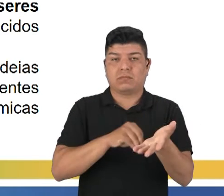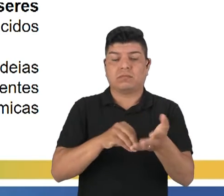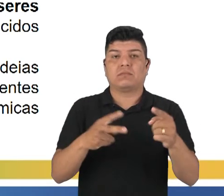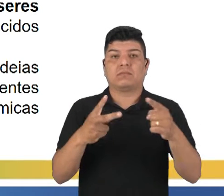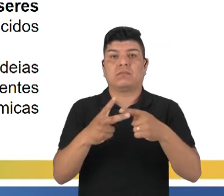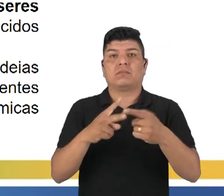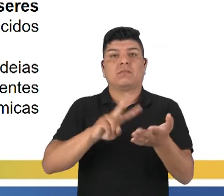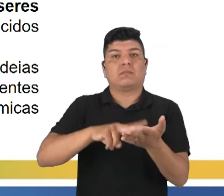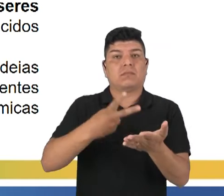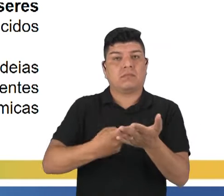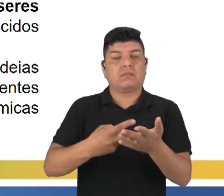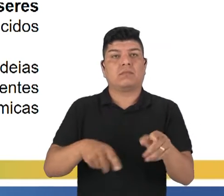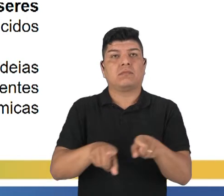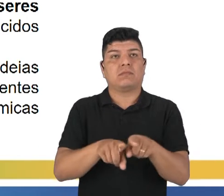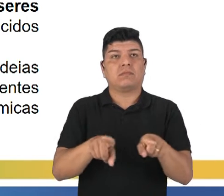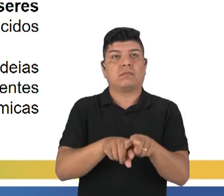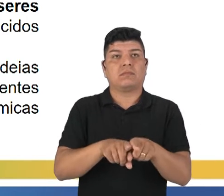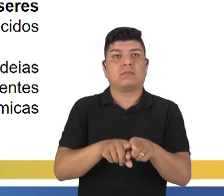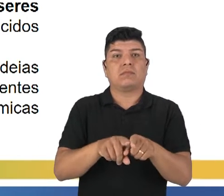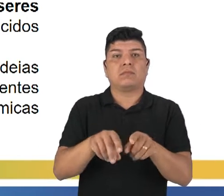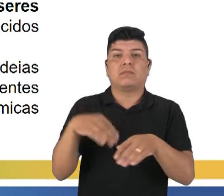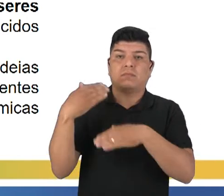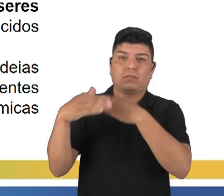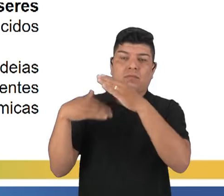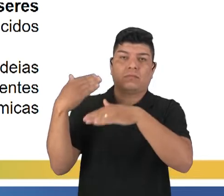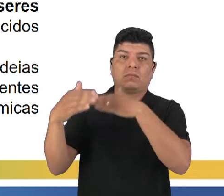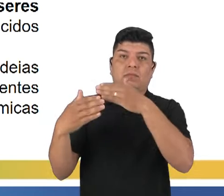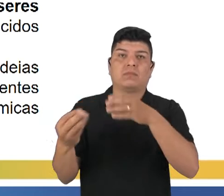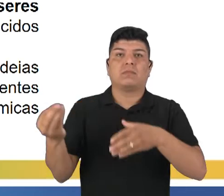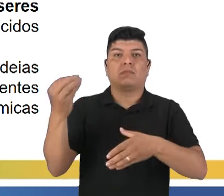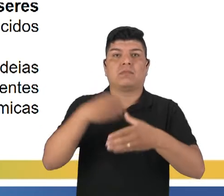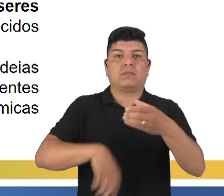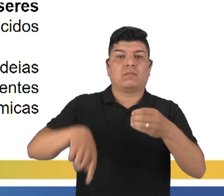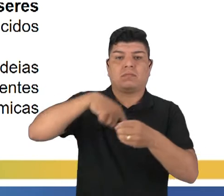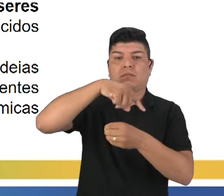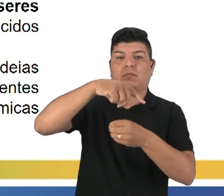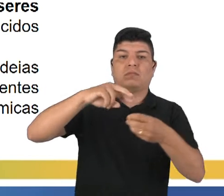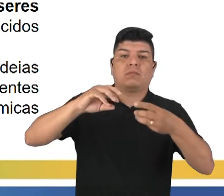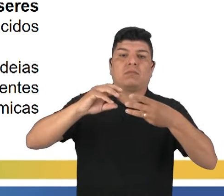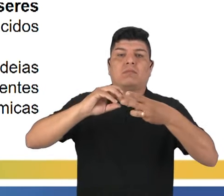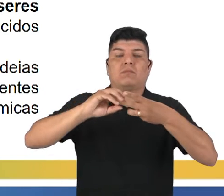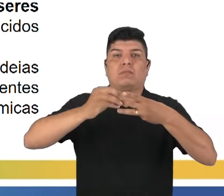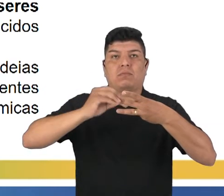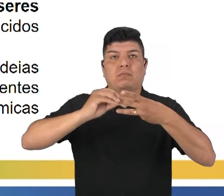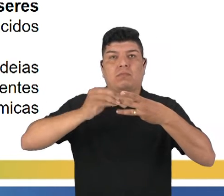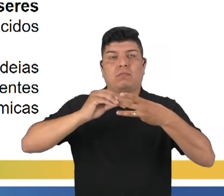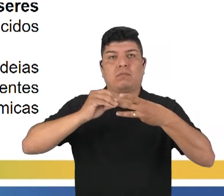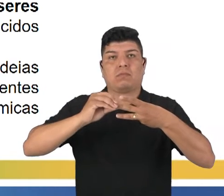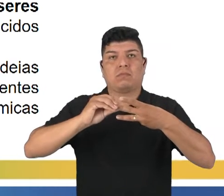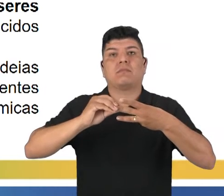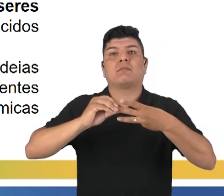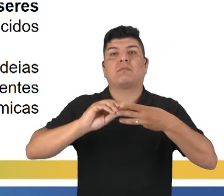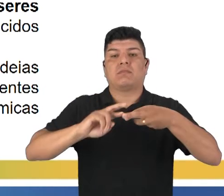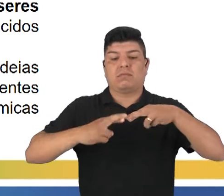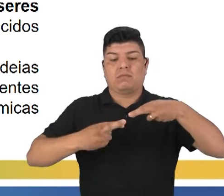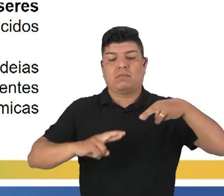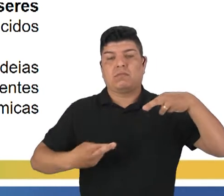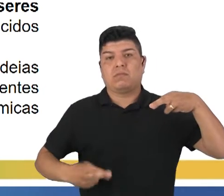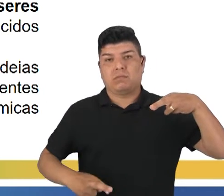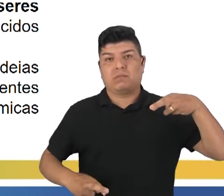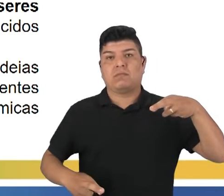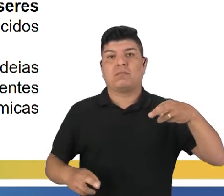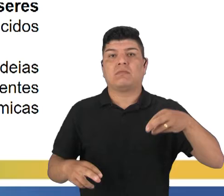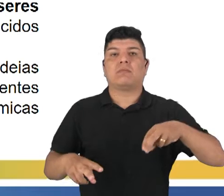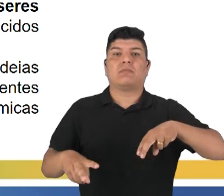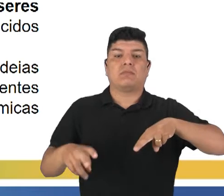e tradução. O processo acontece dentro do citoplasma das células e envolve também o RNA, os